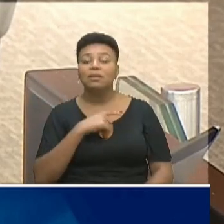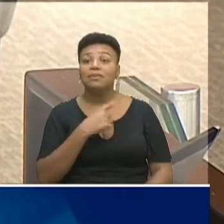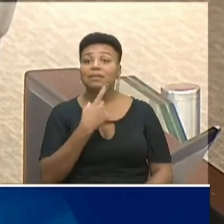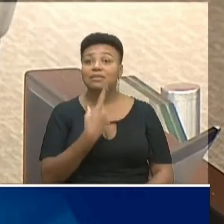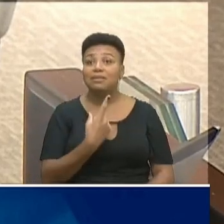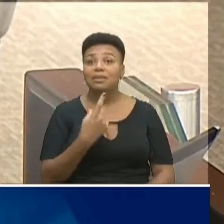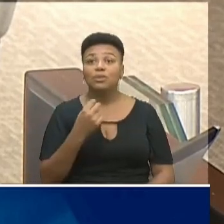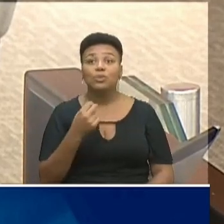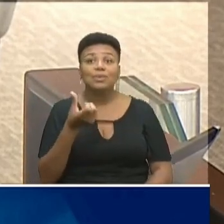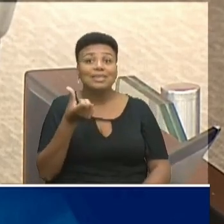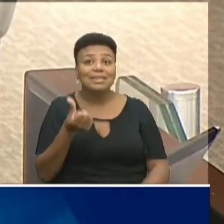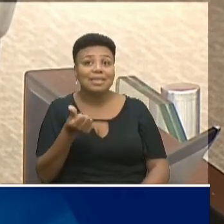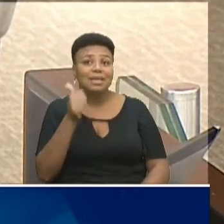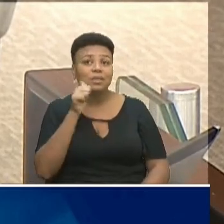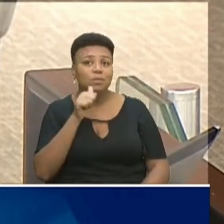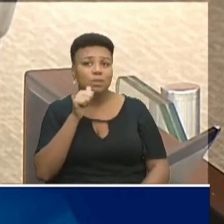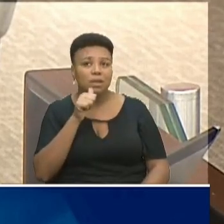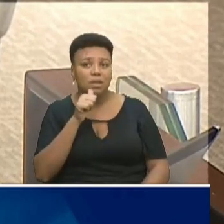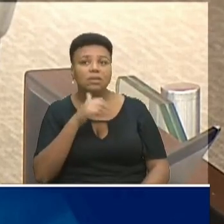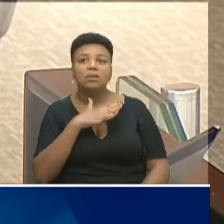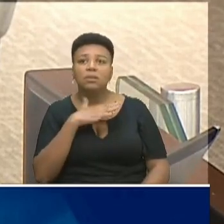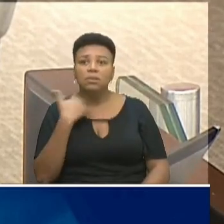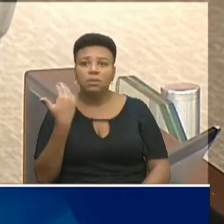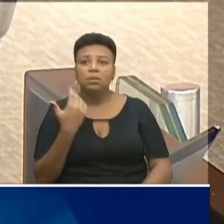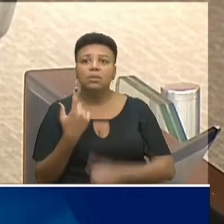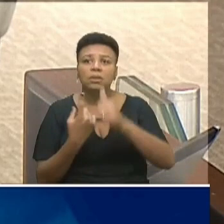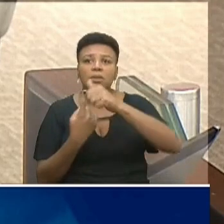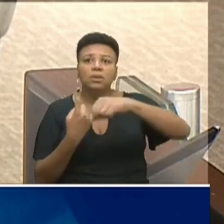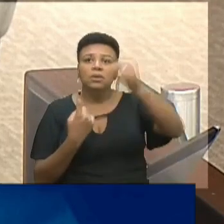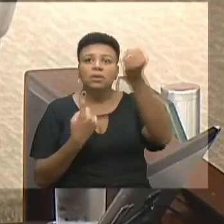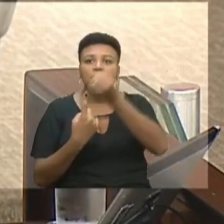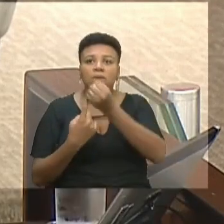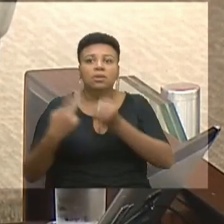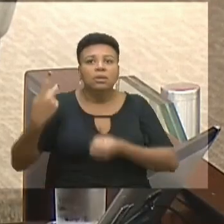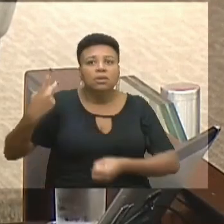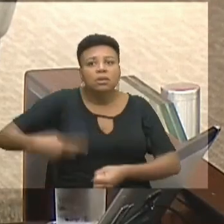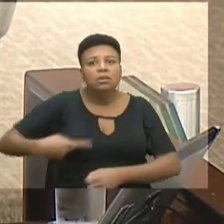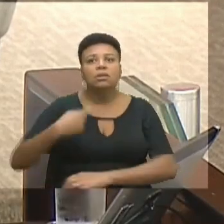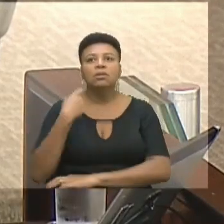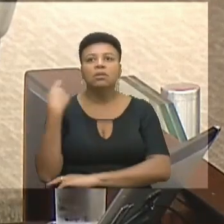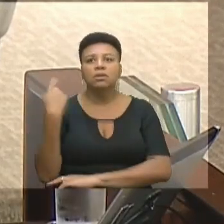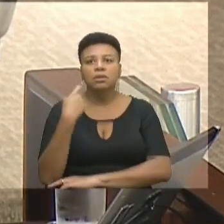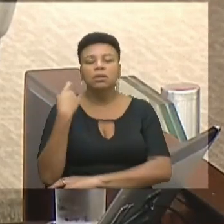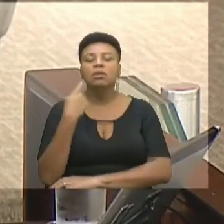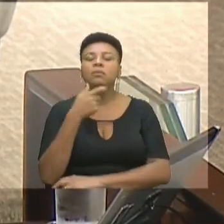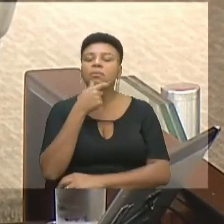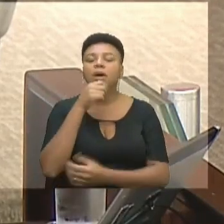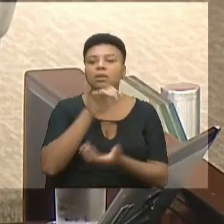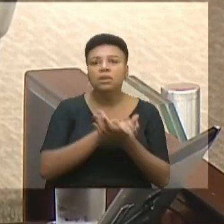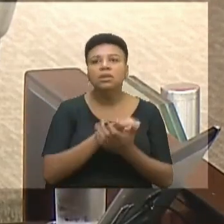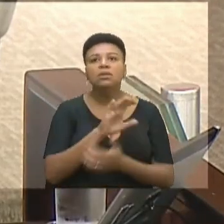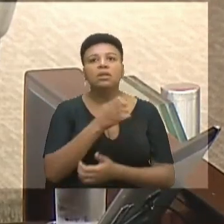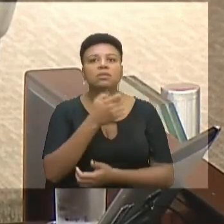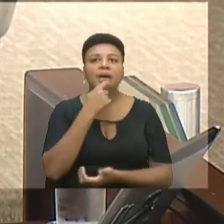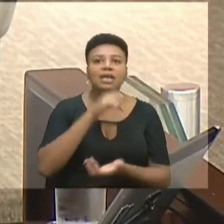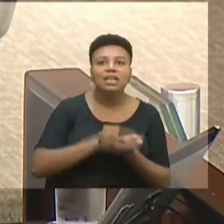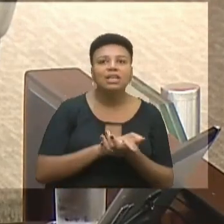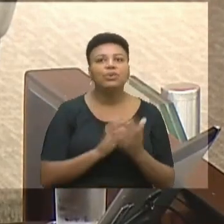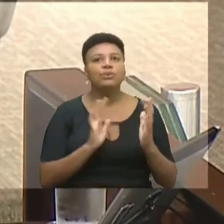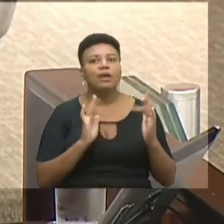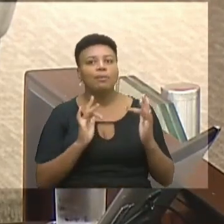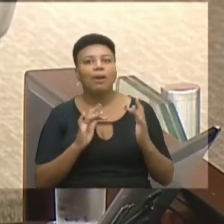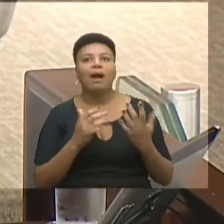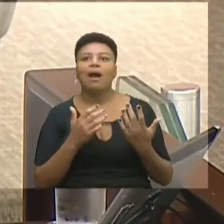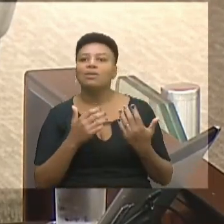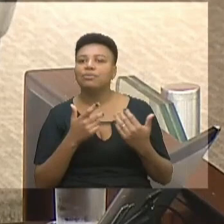106 mulheres mortas aqui no Rio Grande do Sul por maridos ex-maridos companheiros ou